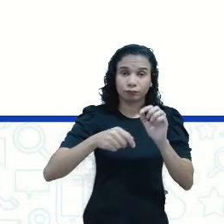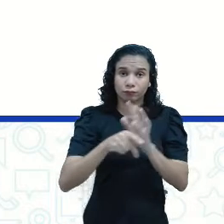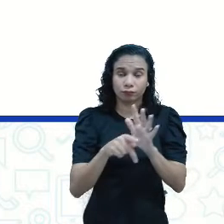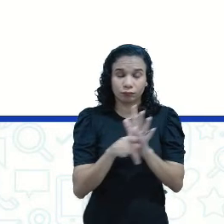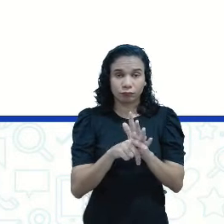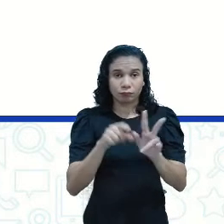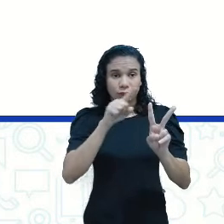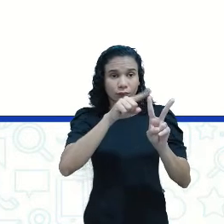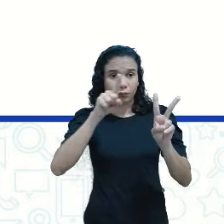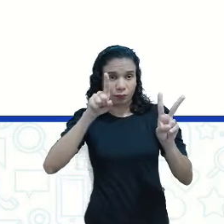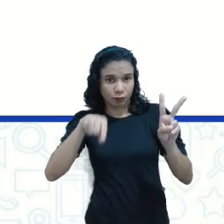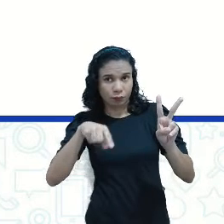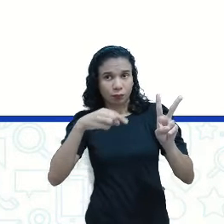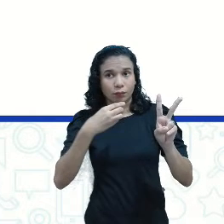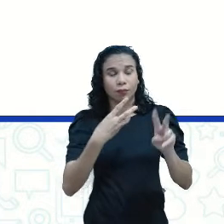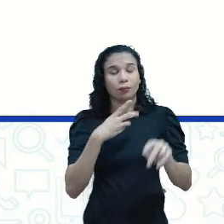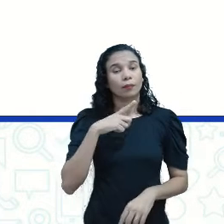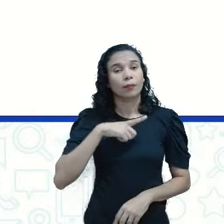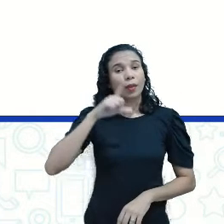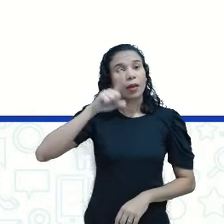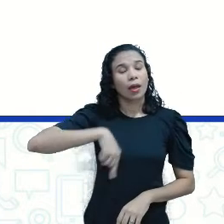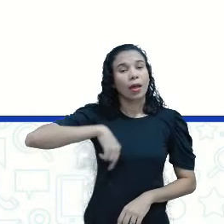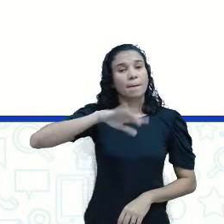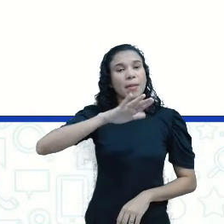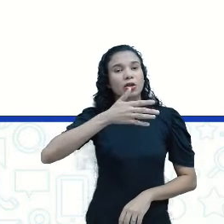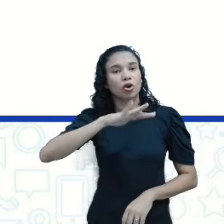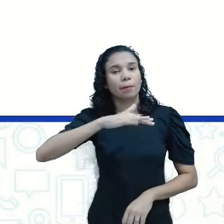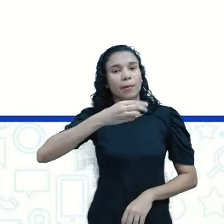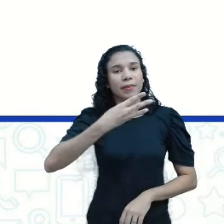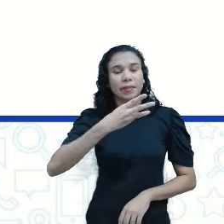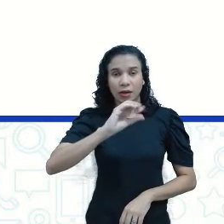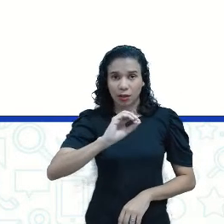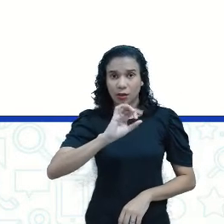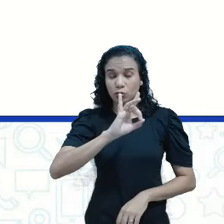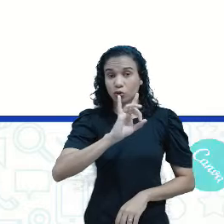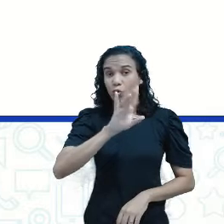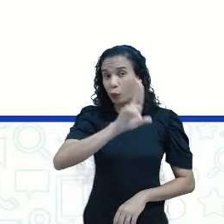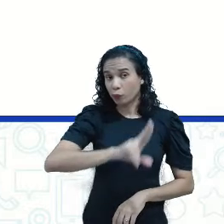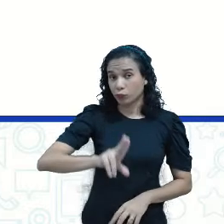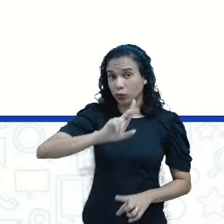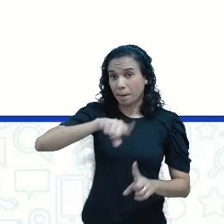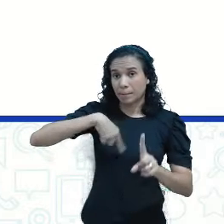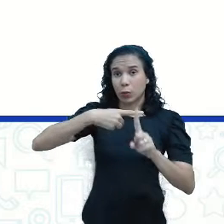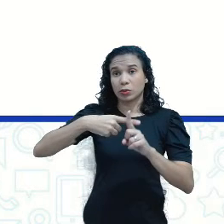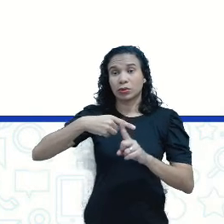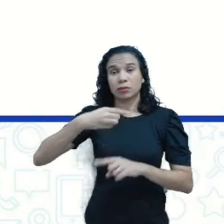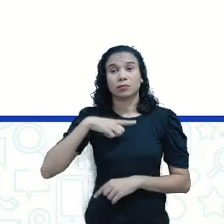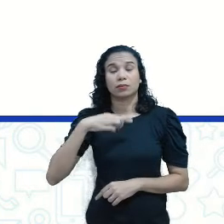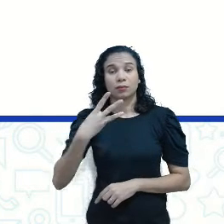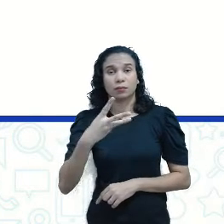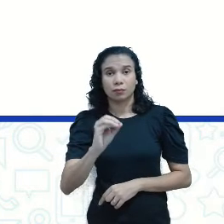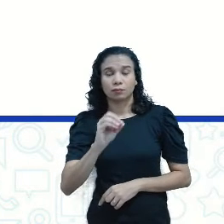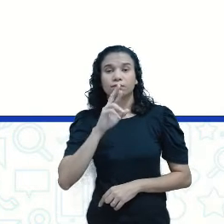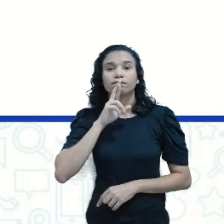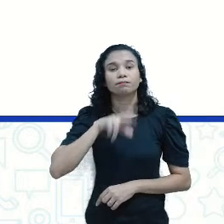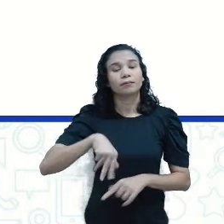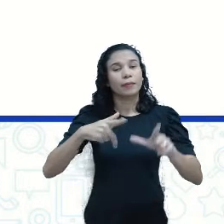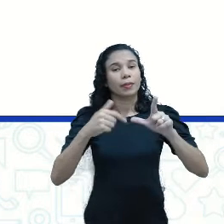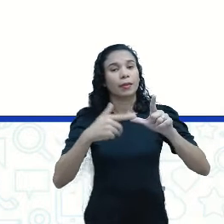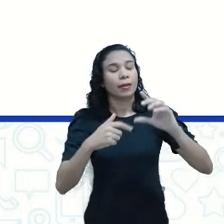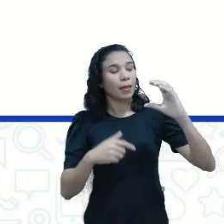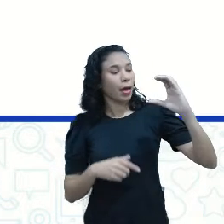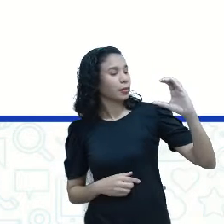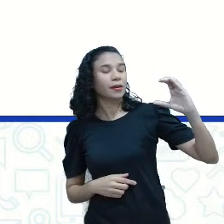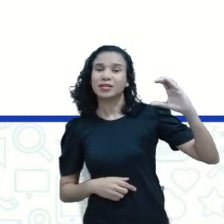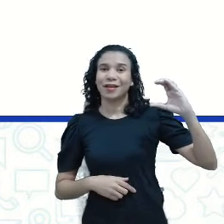30, ou a raiz quadrada de 900, que é mais ou menos 30, mas só pega a parte positiva Isso vai dar x igual a 30, que deu letra